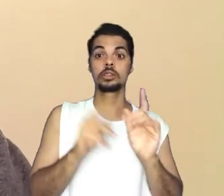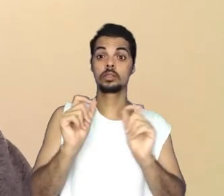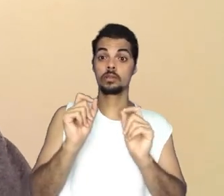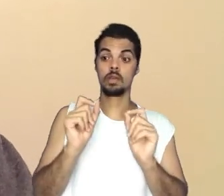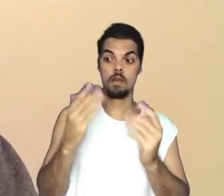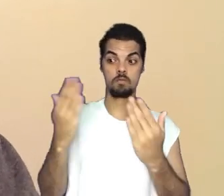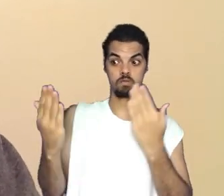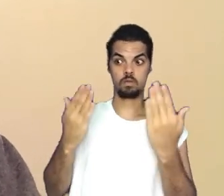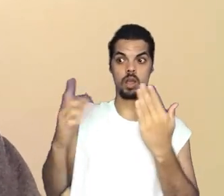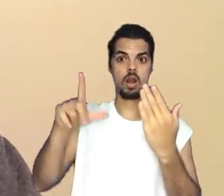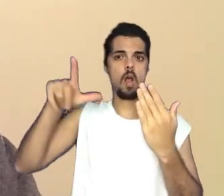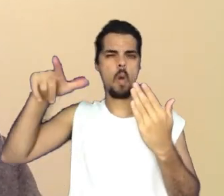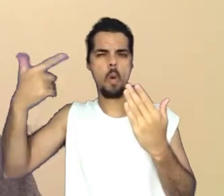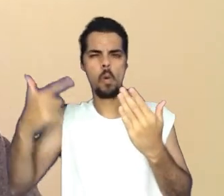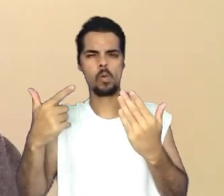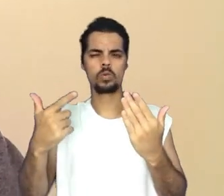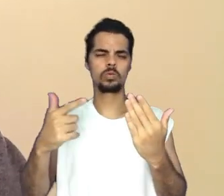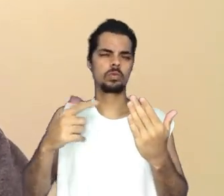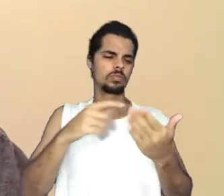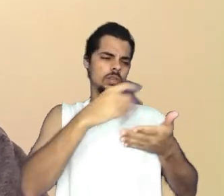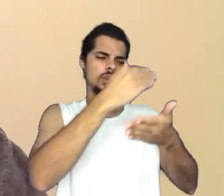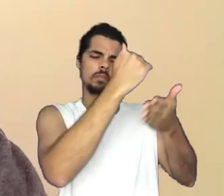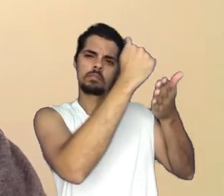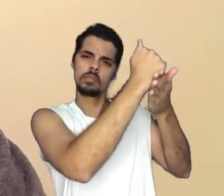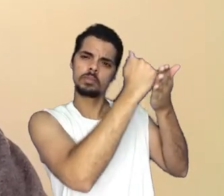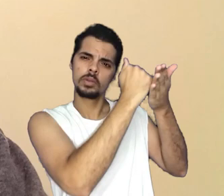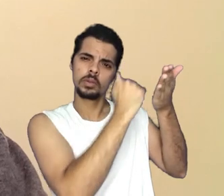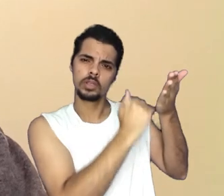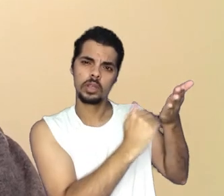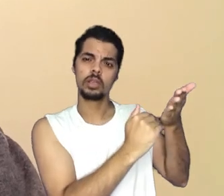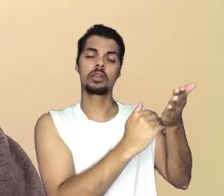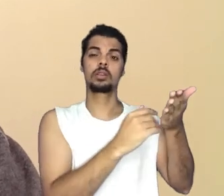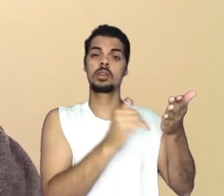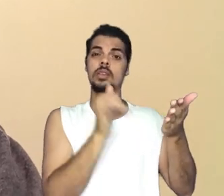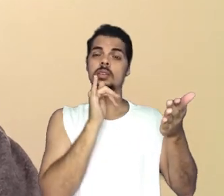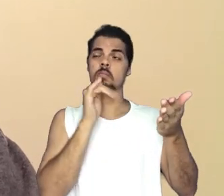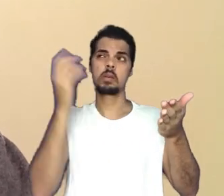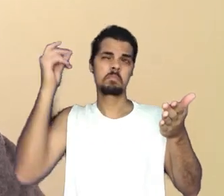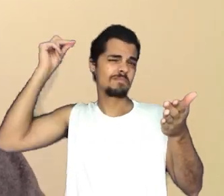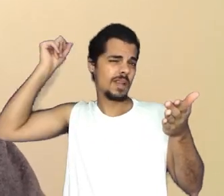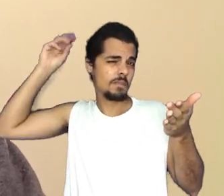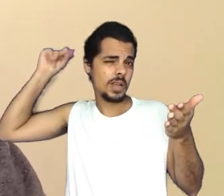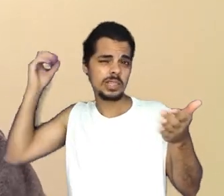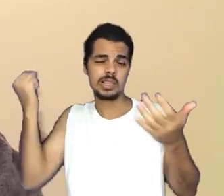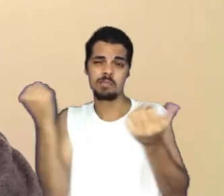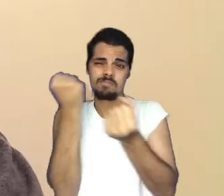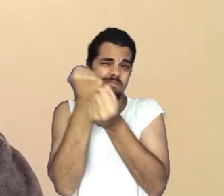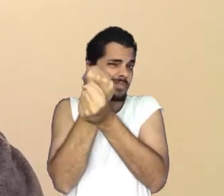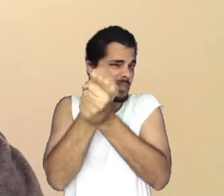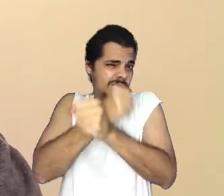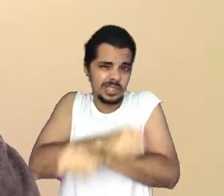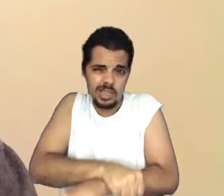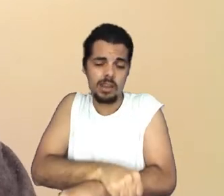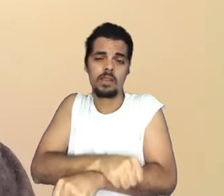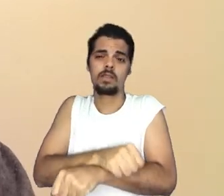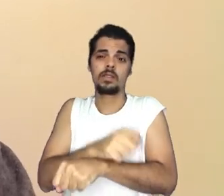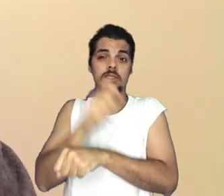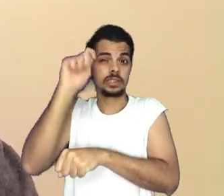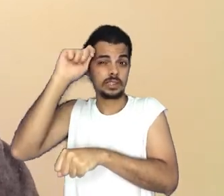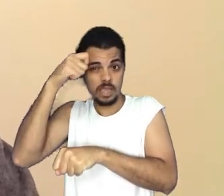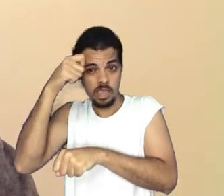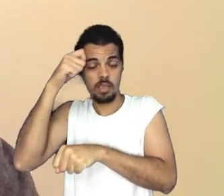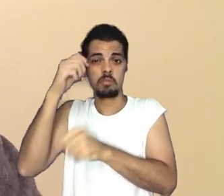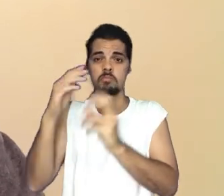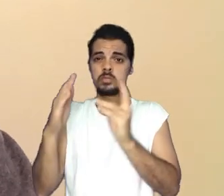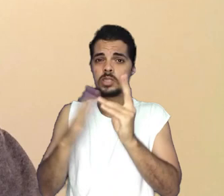da população escravizada no Haiti e a população escravizada no Brasil. E aí buscar os números, né? Buscar essa